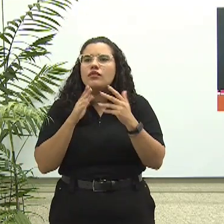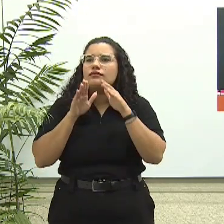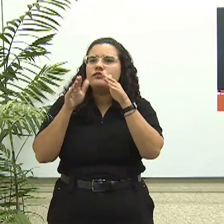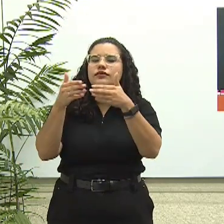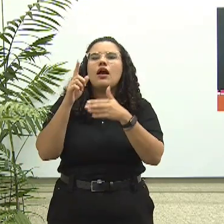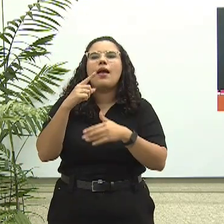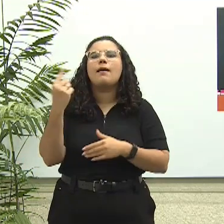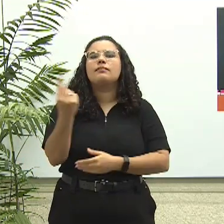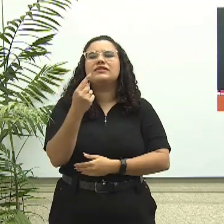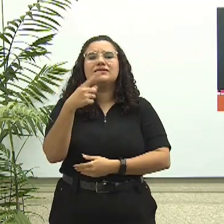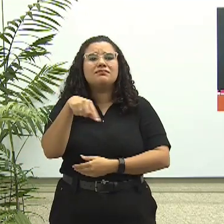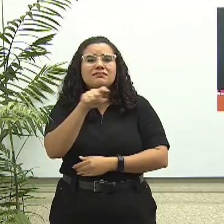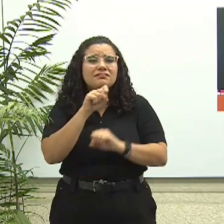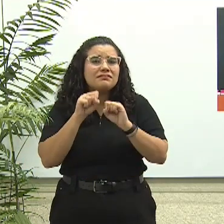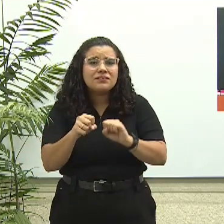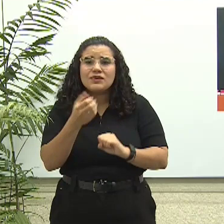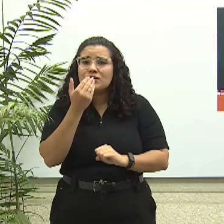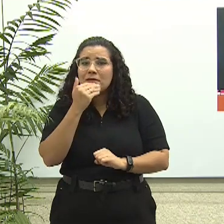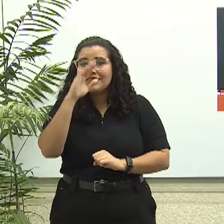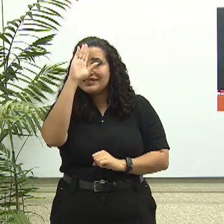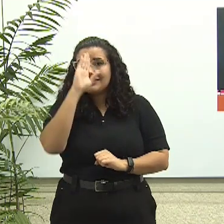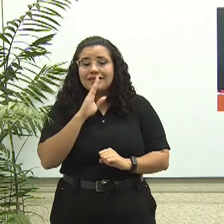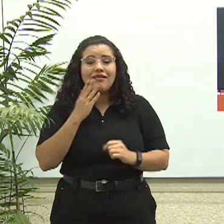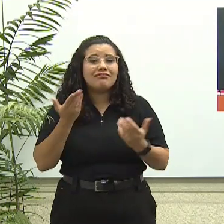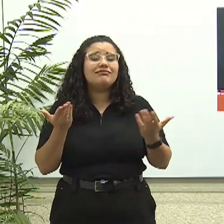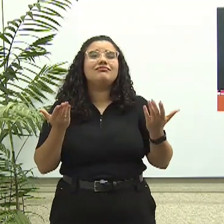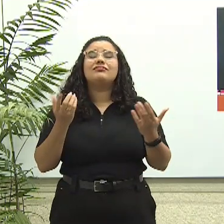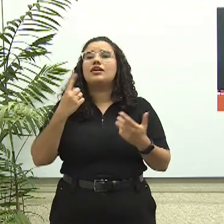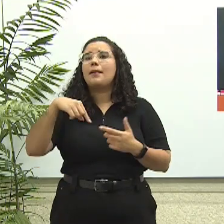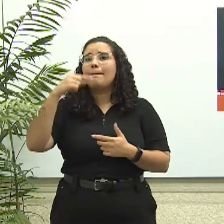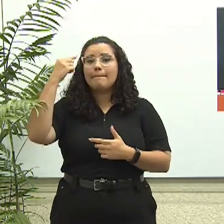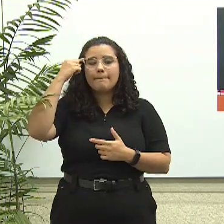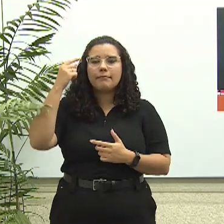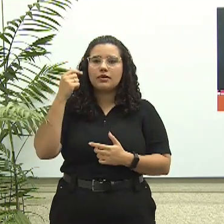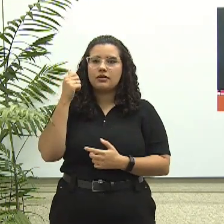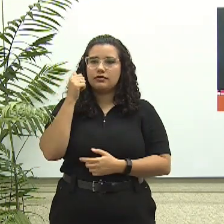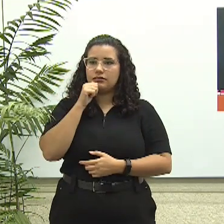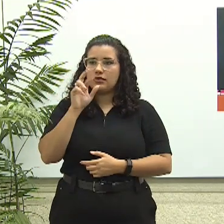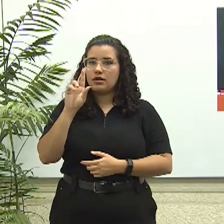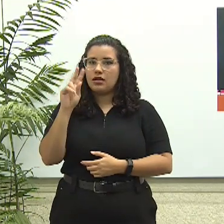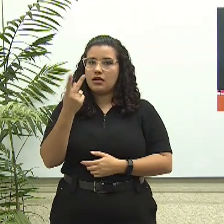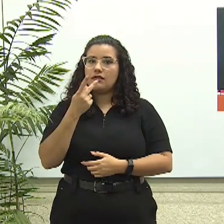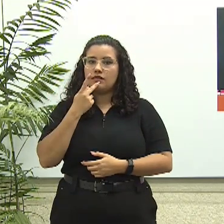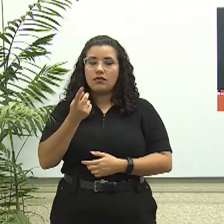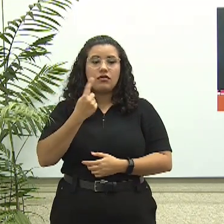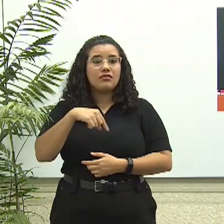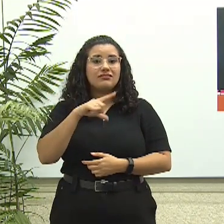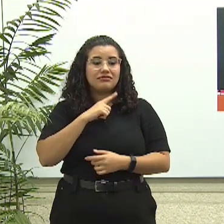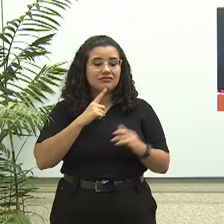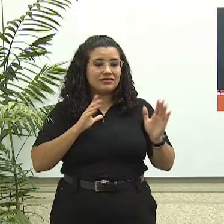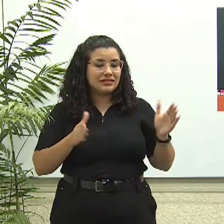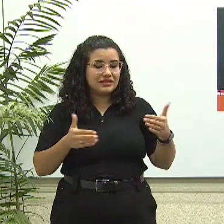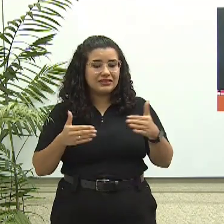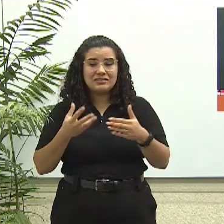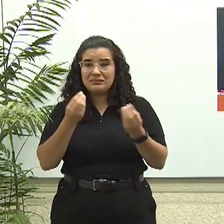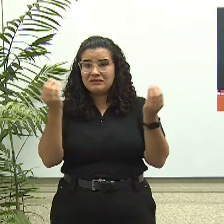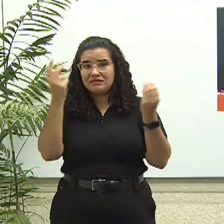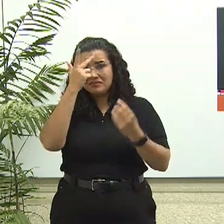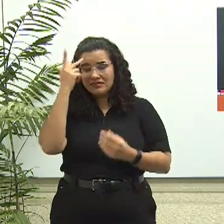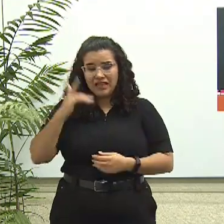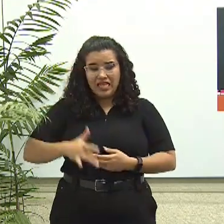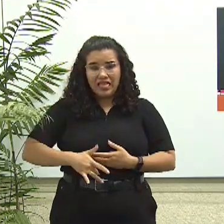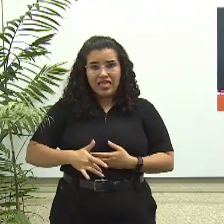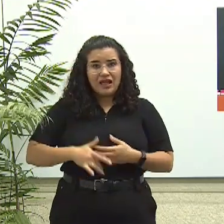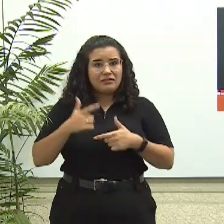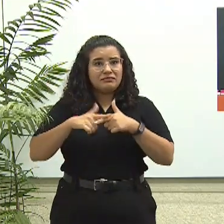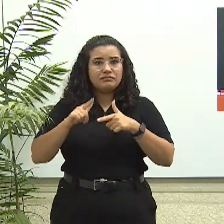podia comer de graça né a pessoa trava para trabalhar falava Fala aí um dia me chama mulher do RH e fala Olha a gente tá com um monte de caso de gastrite claro né as